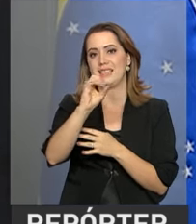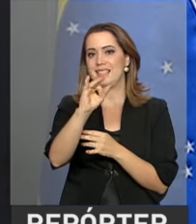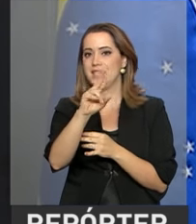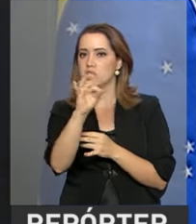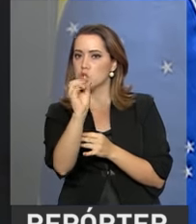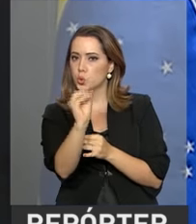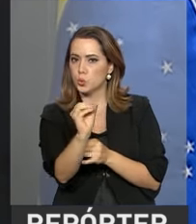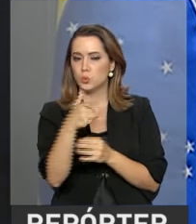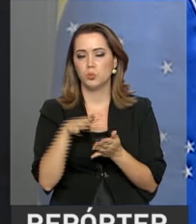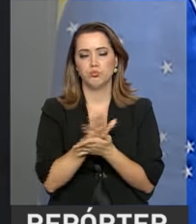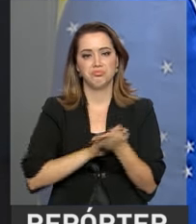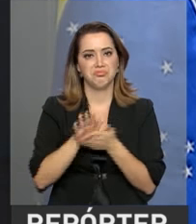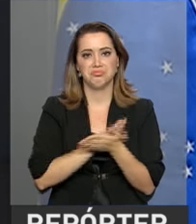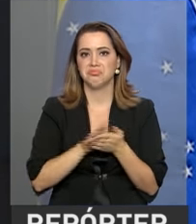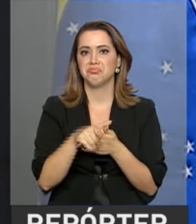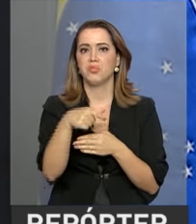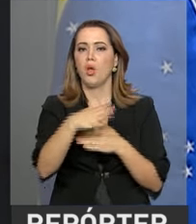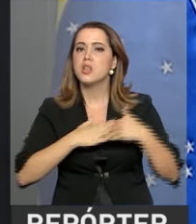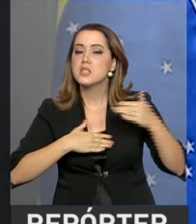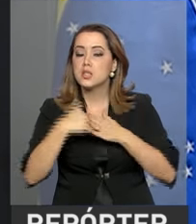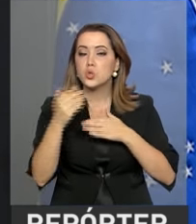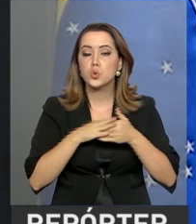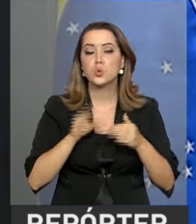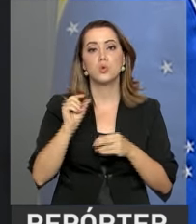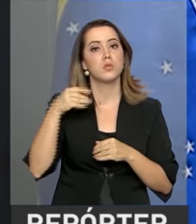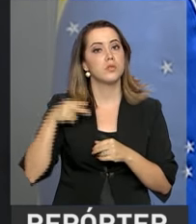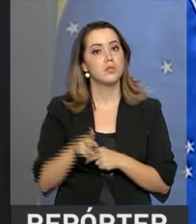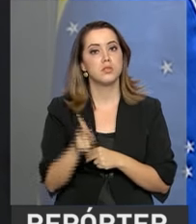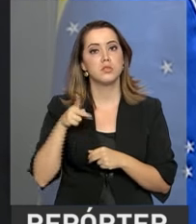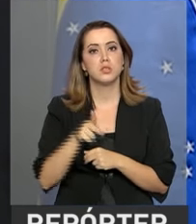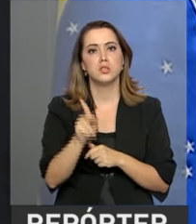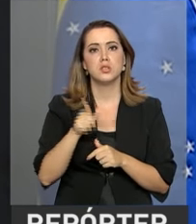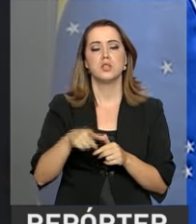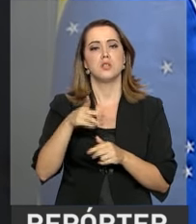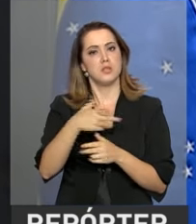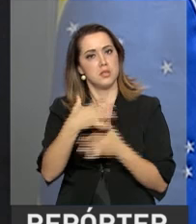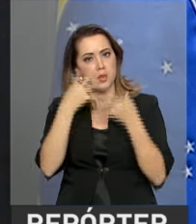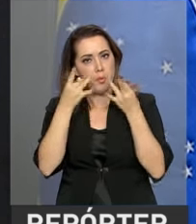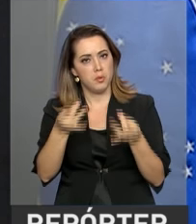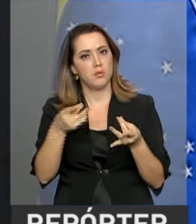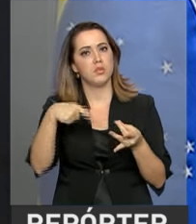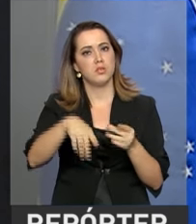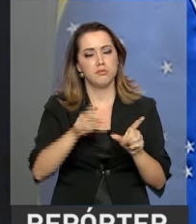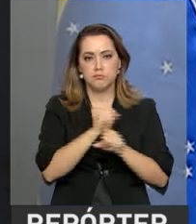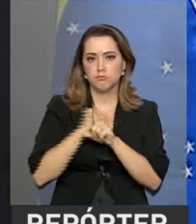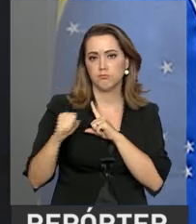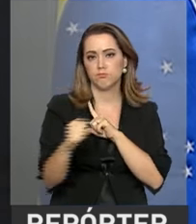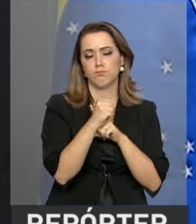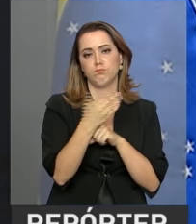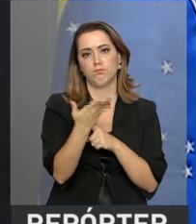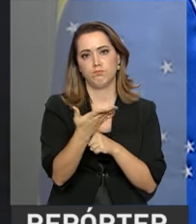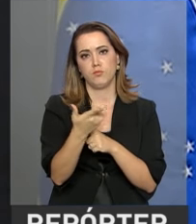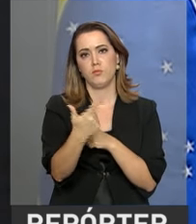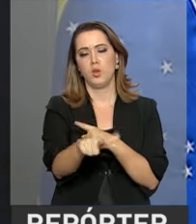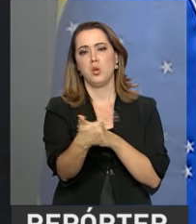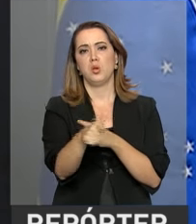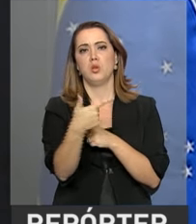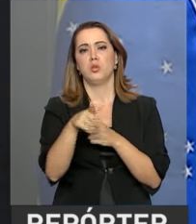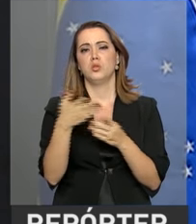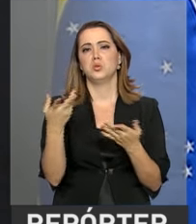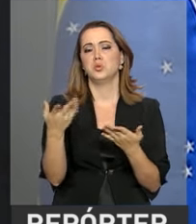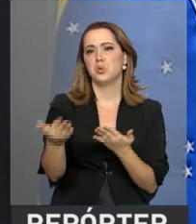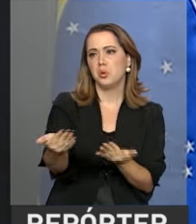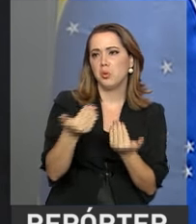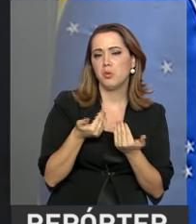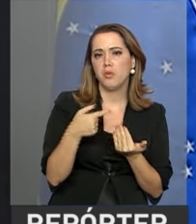nada. Os atos praticados estavam inteiramente voltados ao interesse da sociedade. Nenhuma lesão